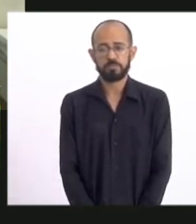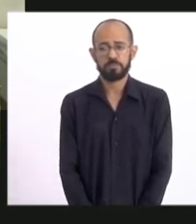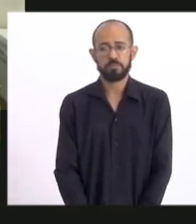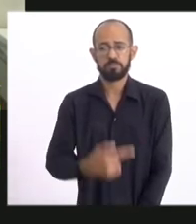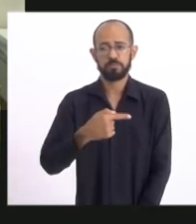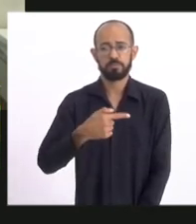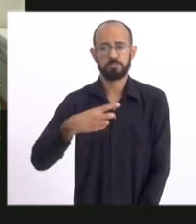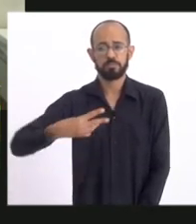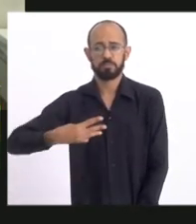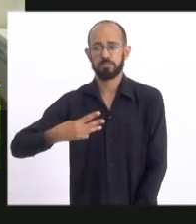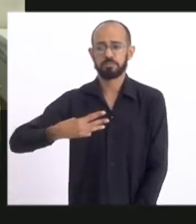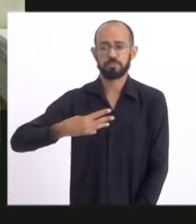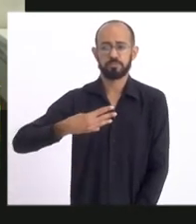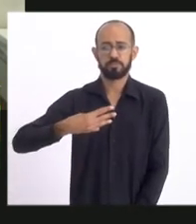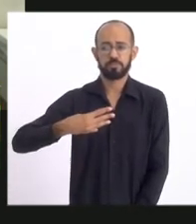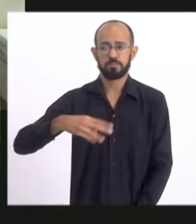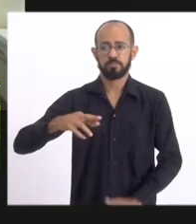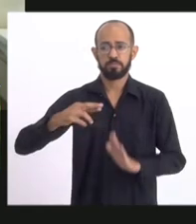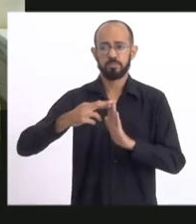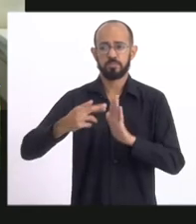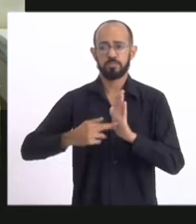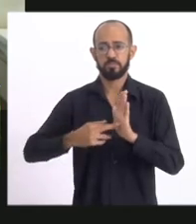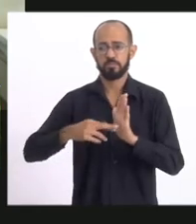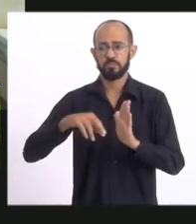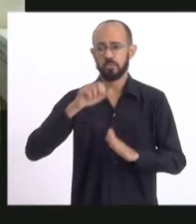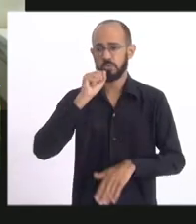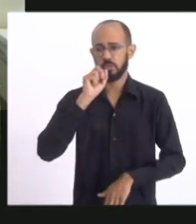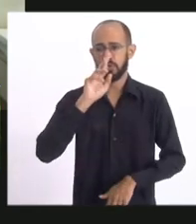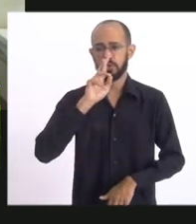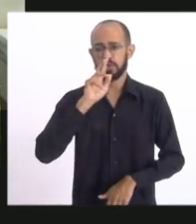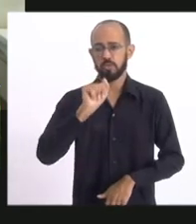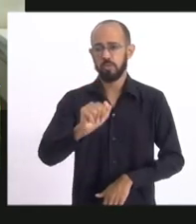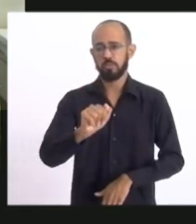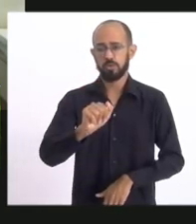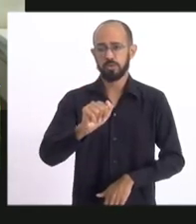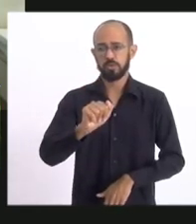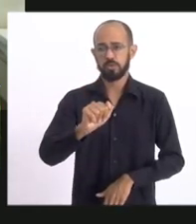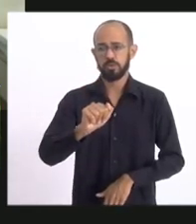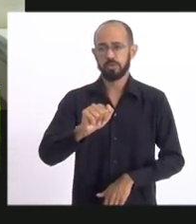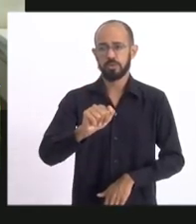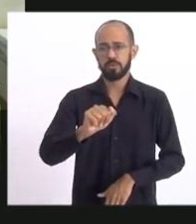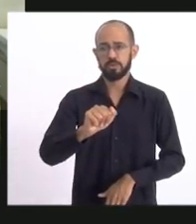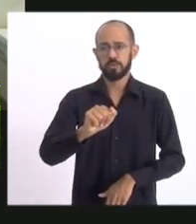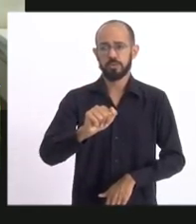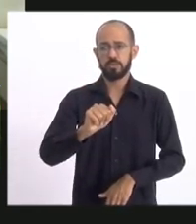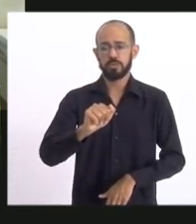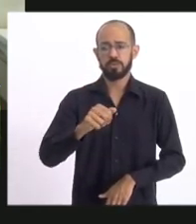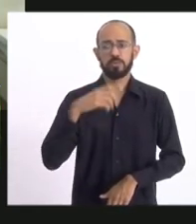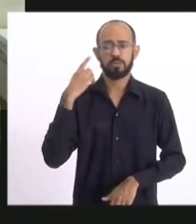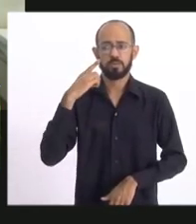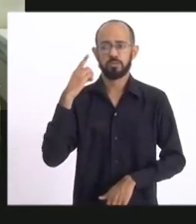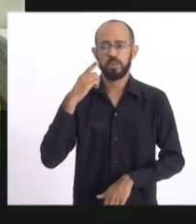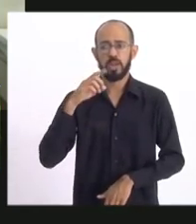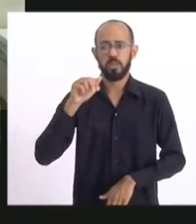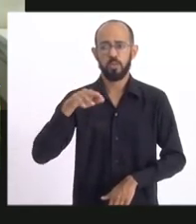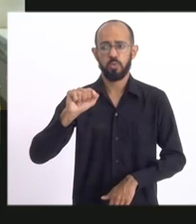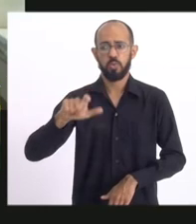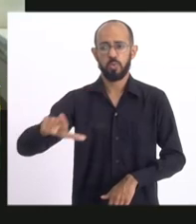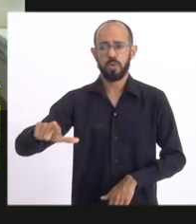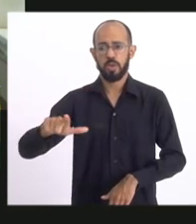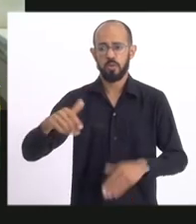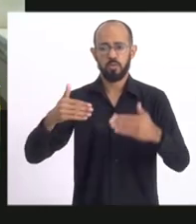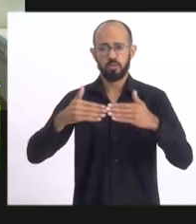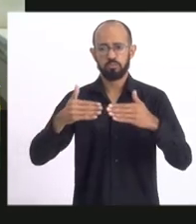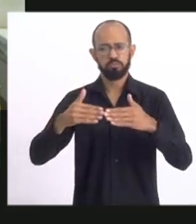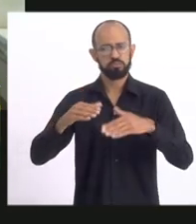73, relator, deputado Rodrigo Amorim. Projeto de lei 4928-2021, autoria do deputado Noel de Carvalho, parecer pela inconstitucionalidade.